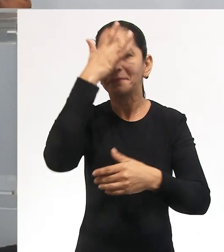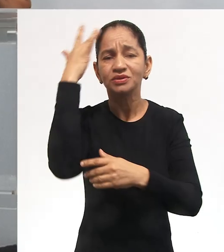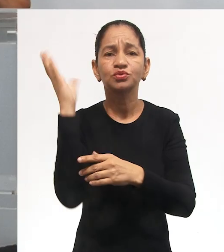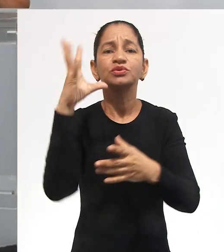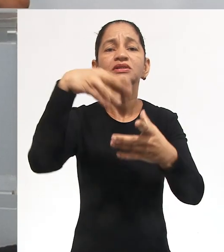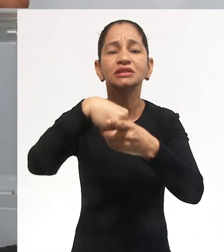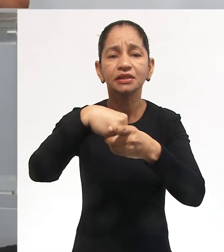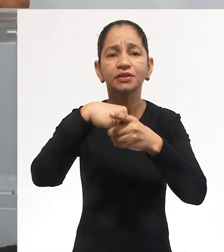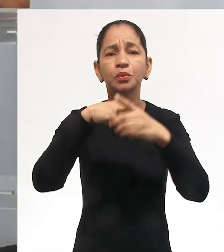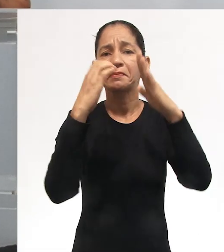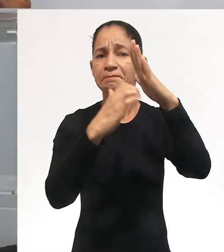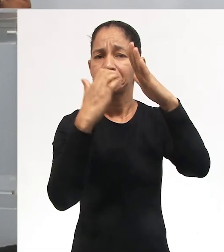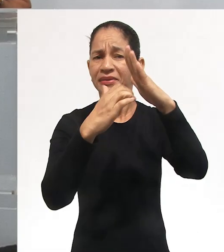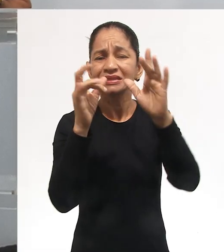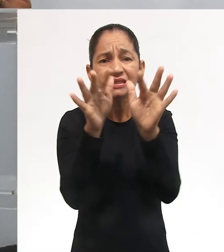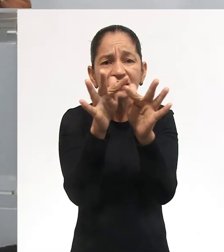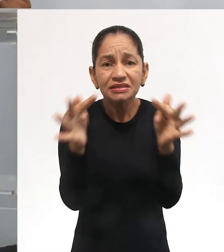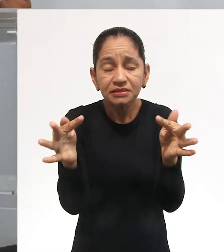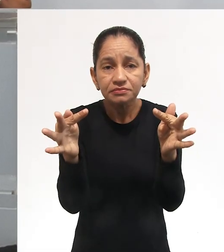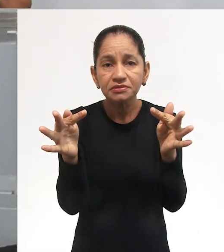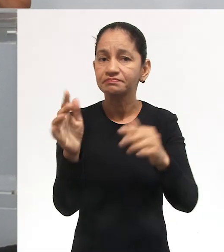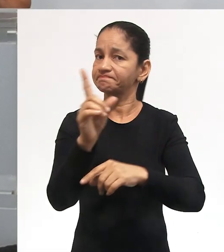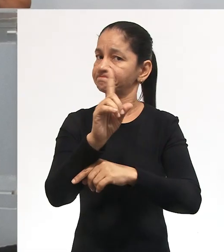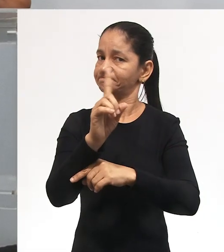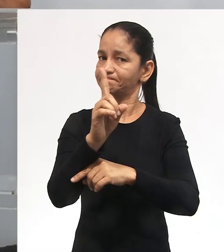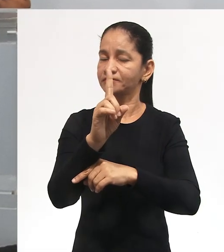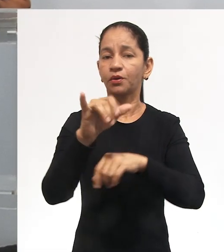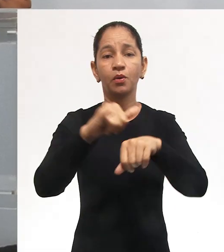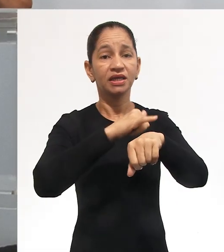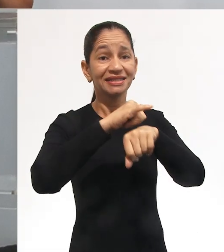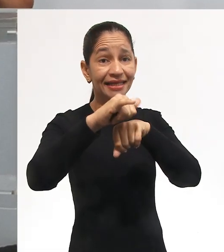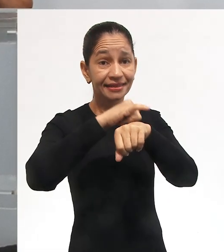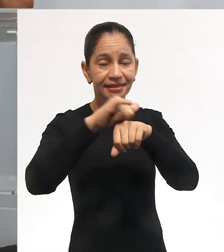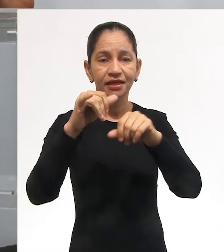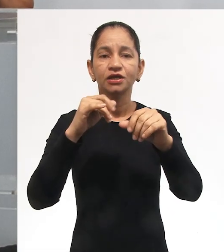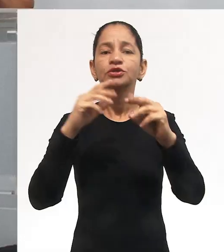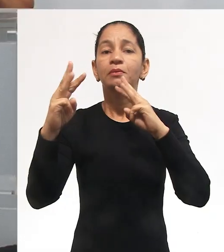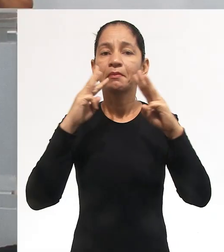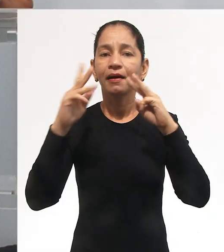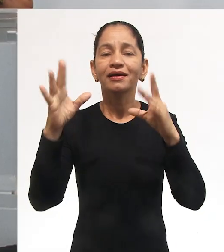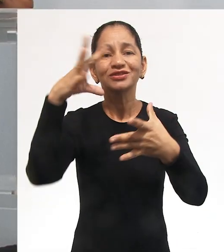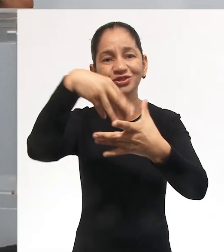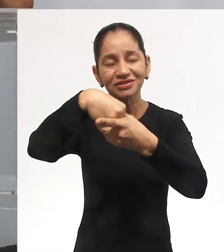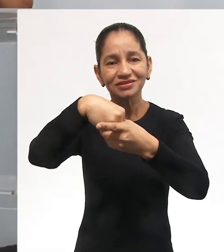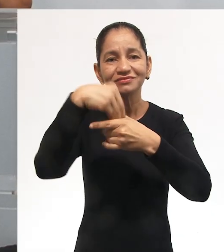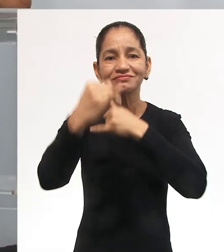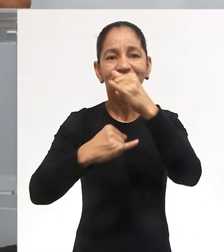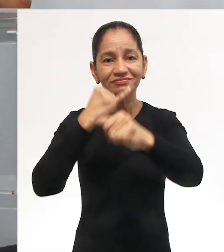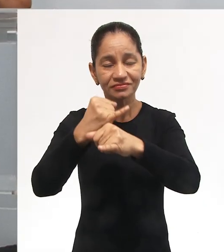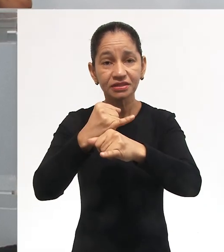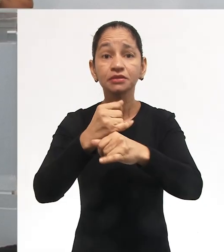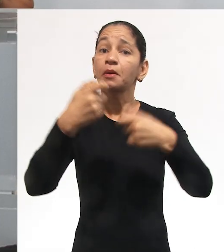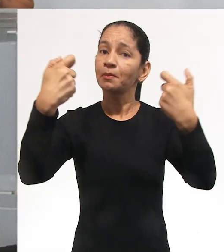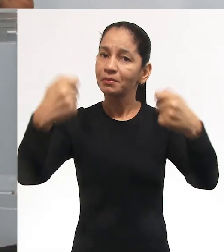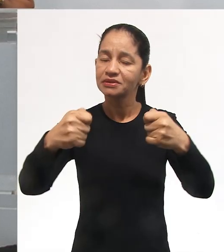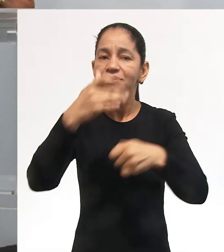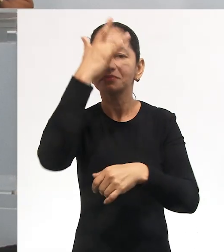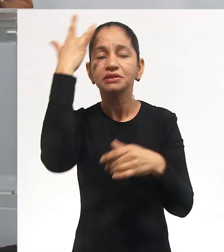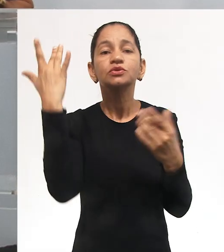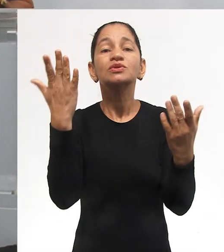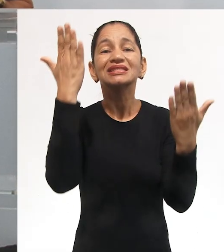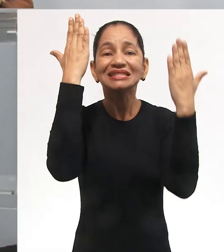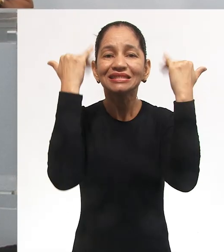Uma vez que eu estou tratando de estratégias de marketing digital, eu preciso trazer para a pesquisa pessoas que